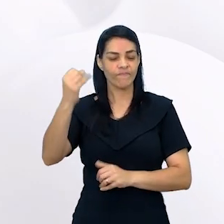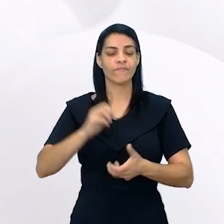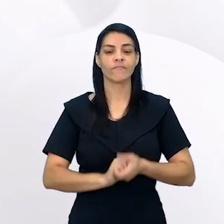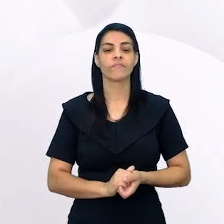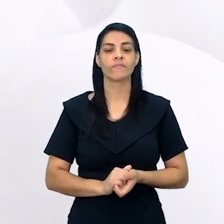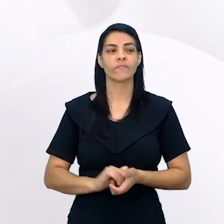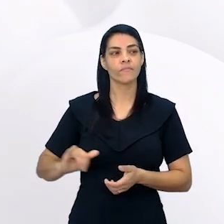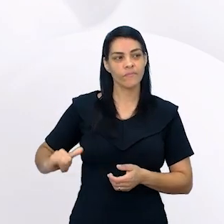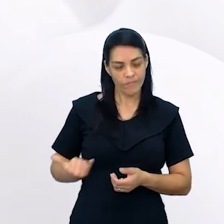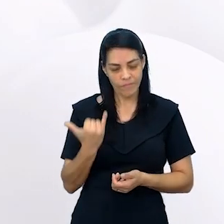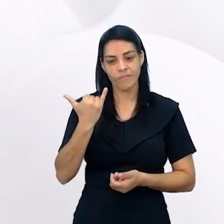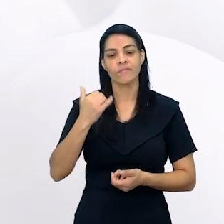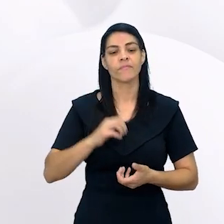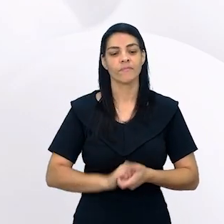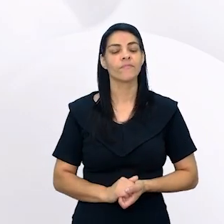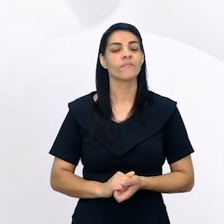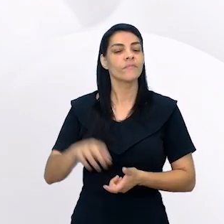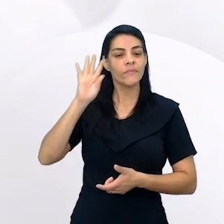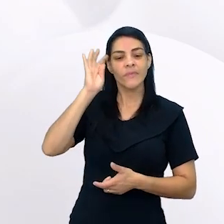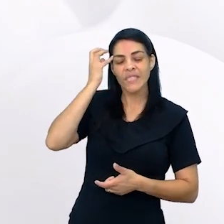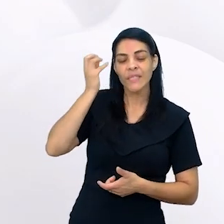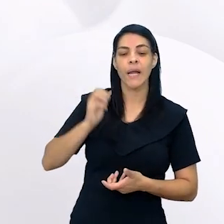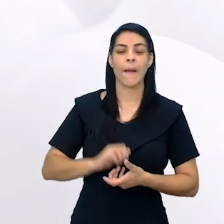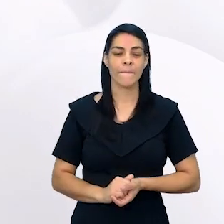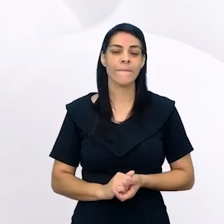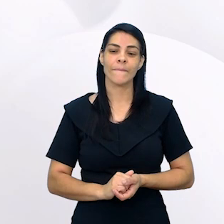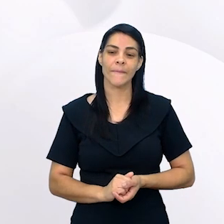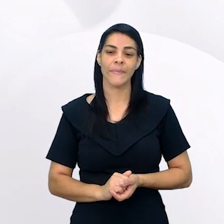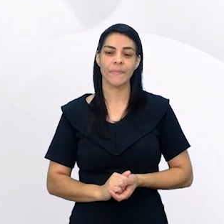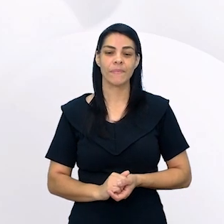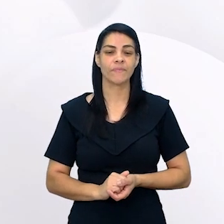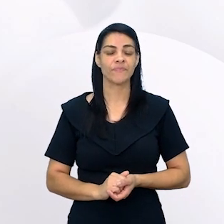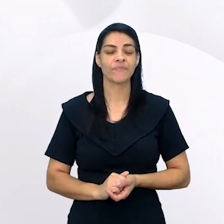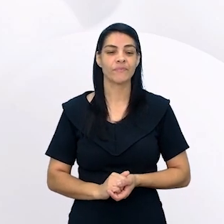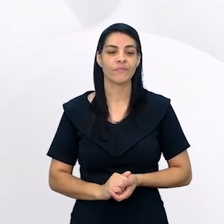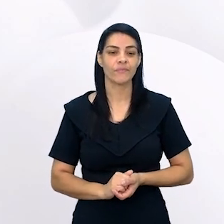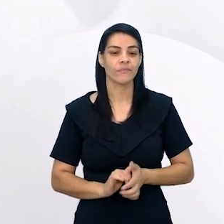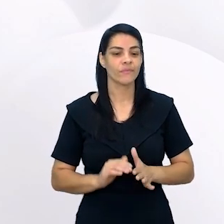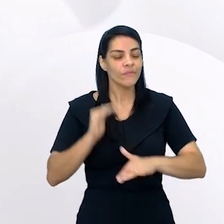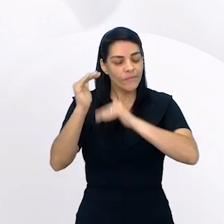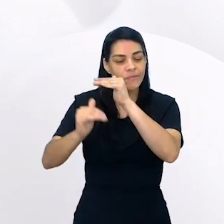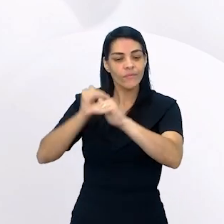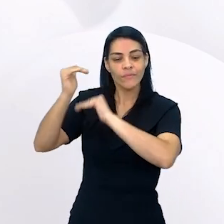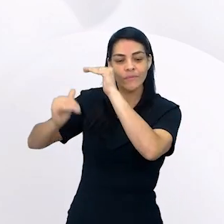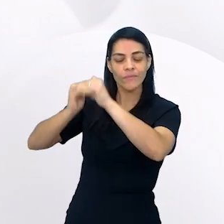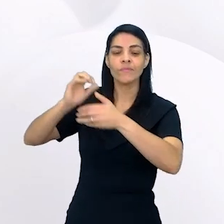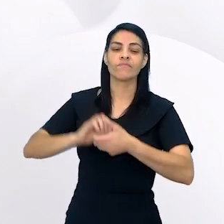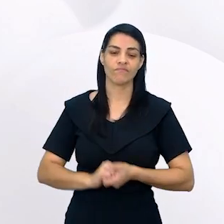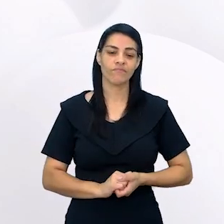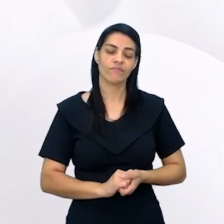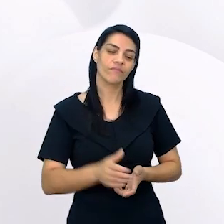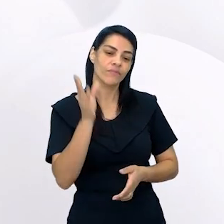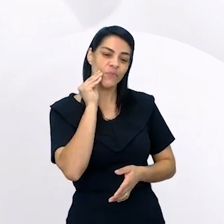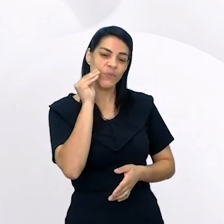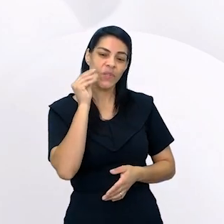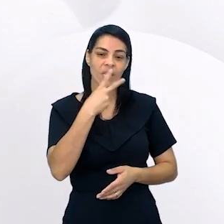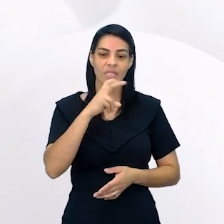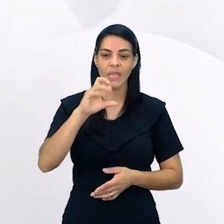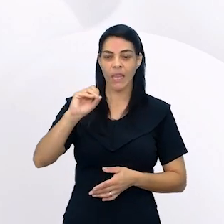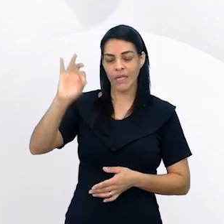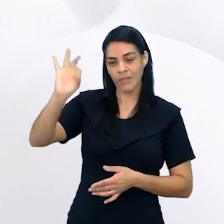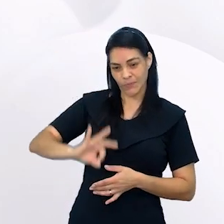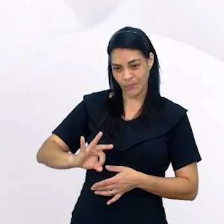aproveitar essa esse resultado para exatamente desenvolver esse esse conceito